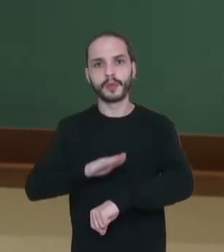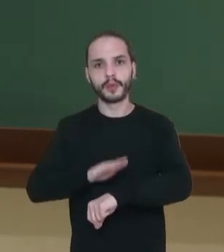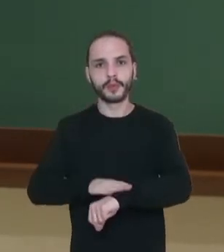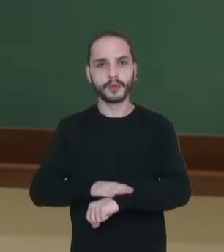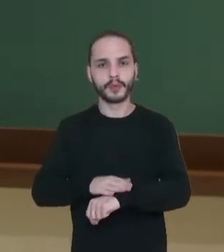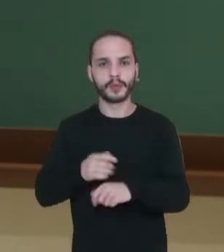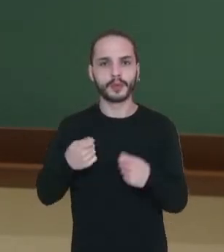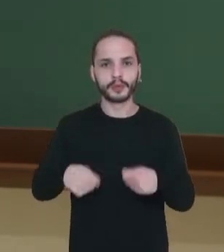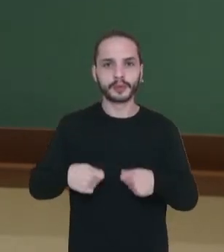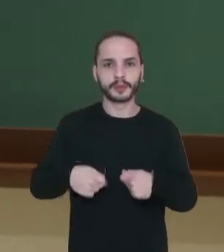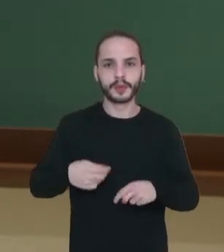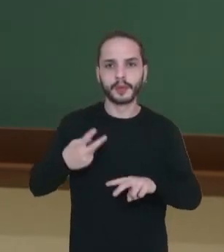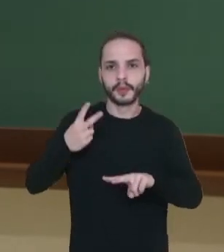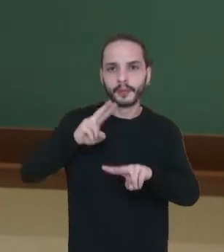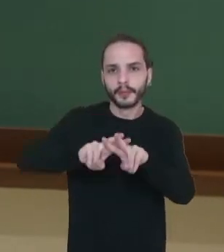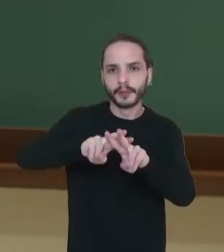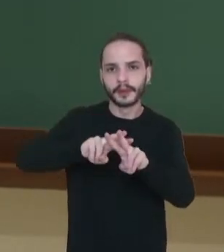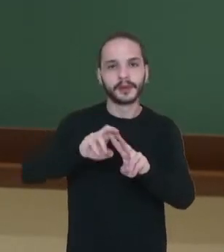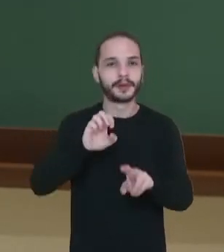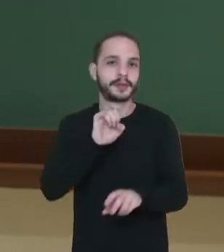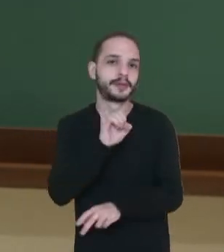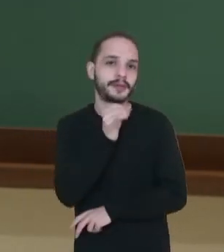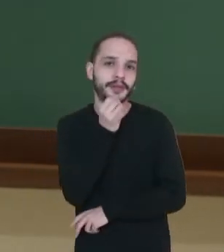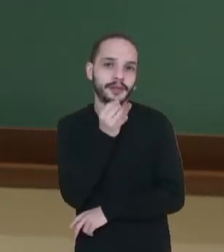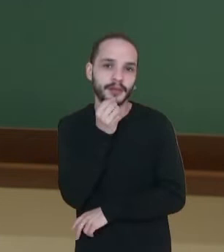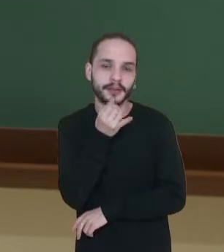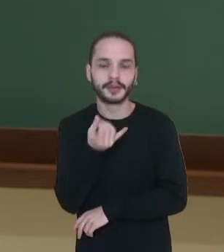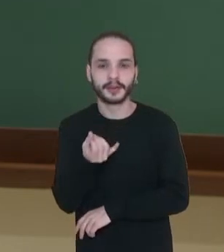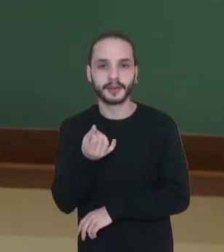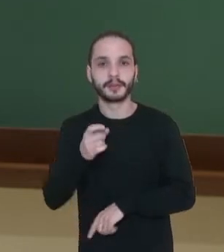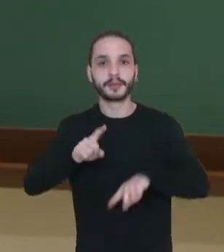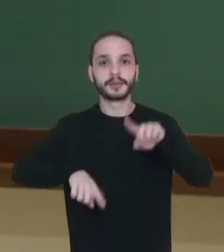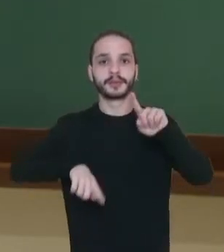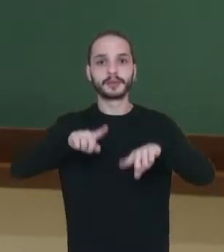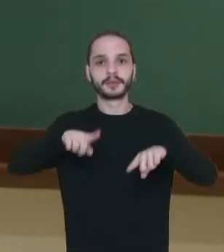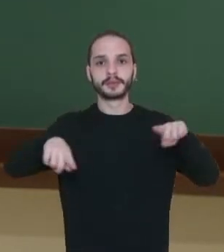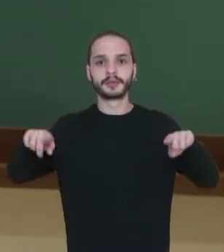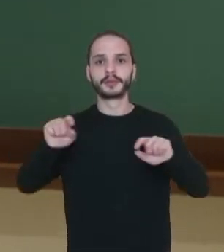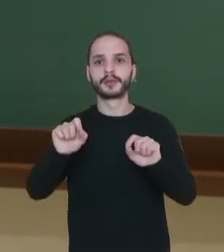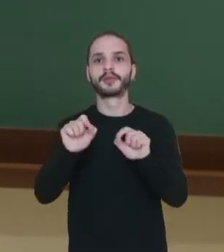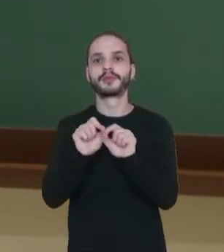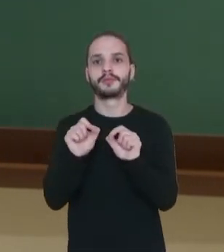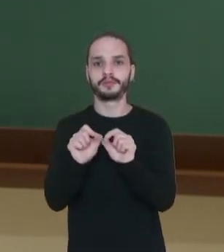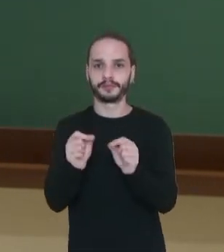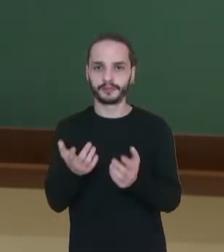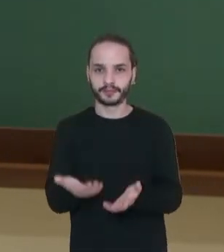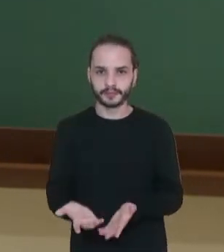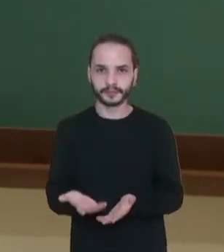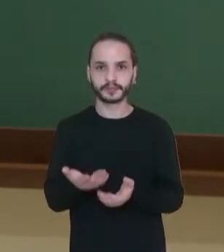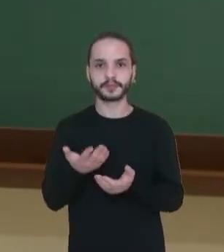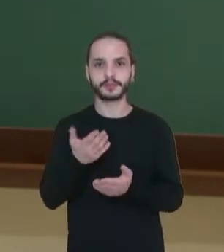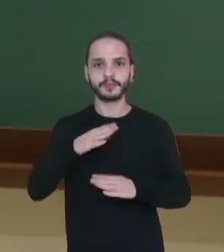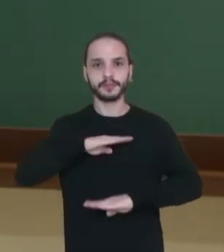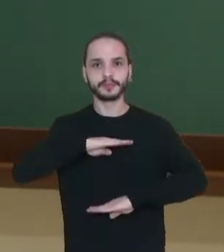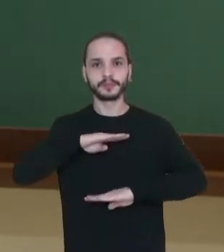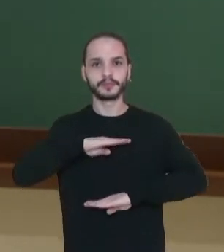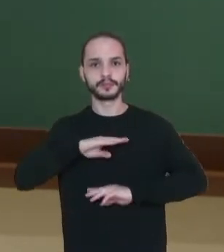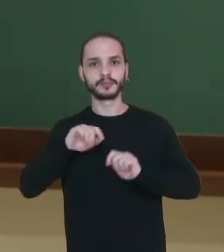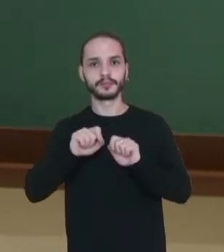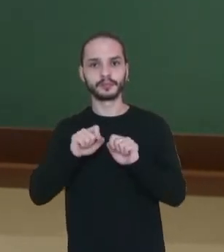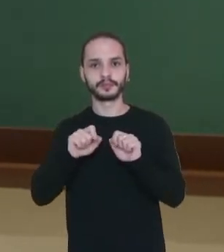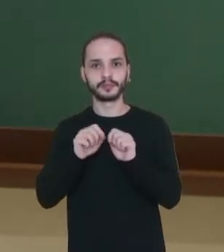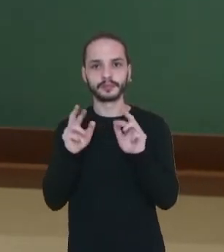de medida de privação de liberdade, se for o caso, né? Dependendo da ação que tenha cometido. Então é uma situação que a gente vai fazer aí meio que